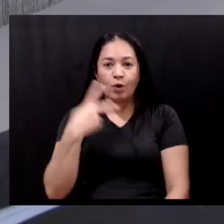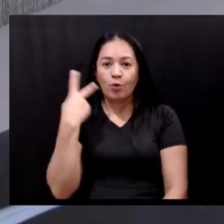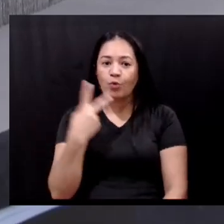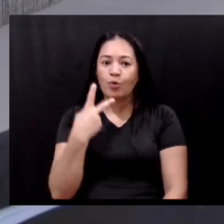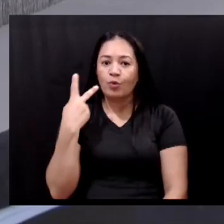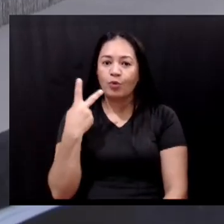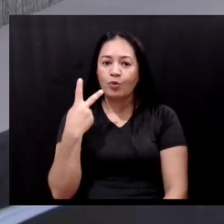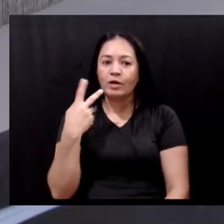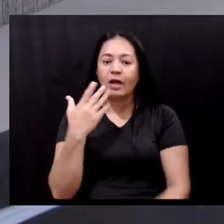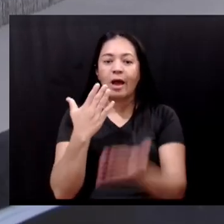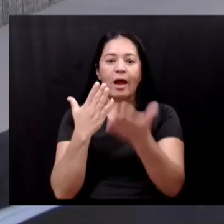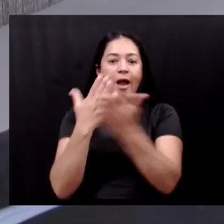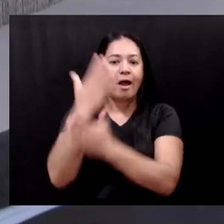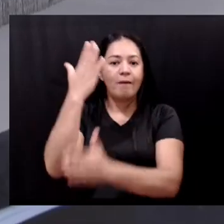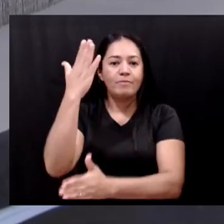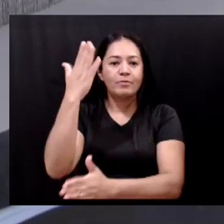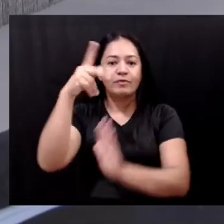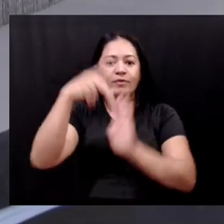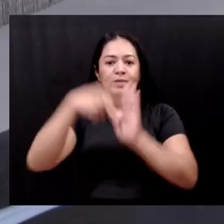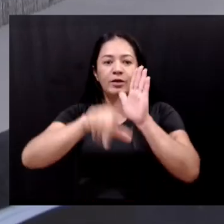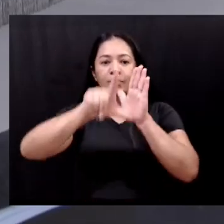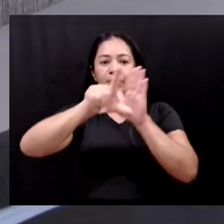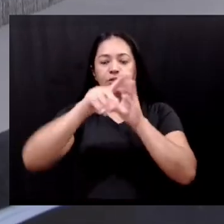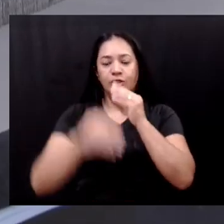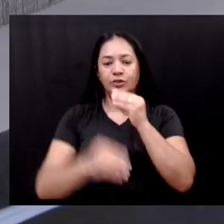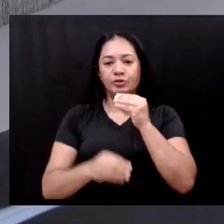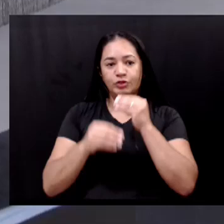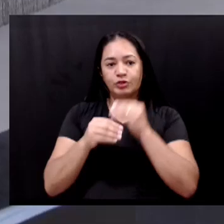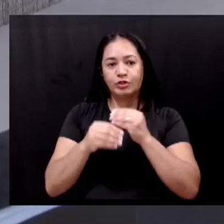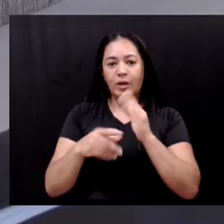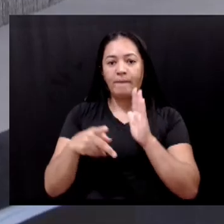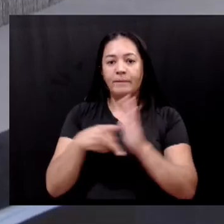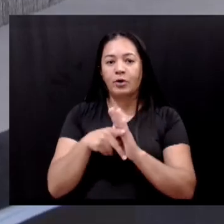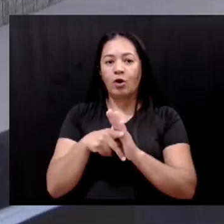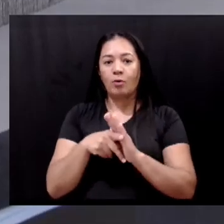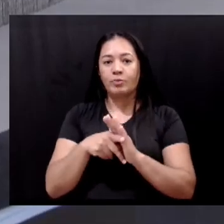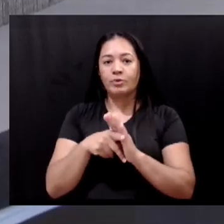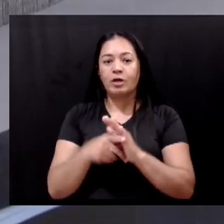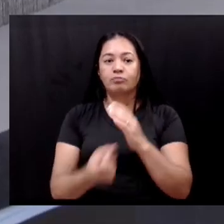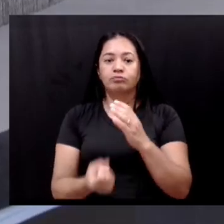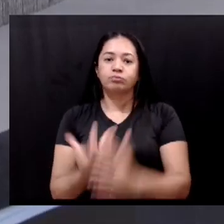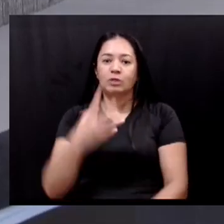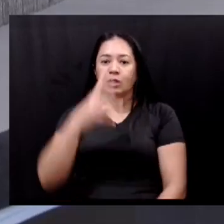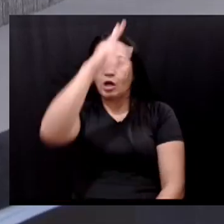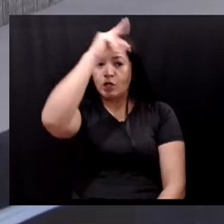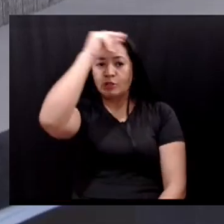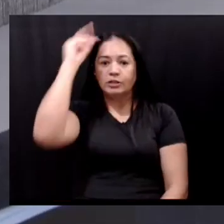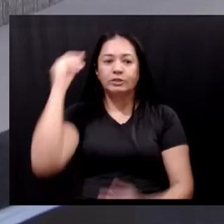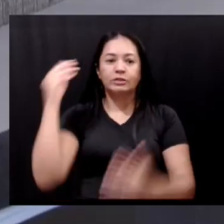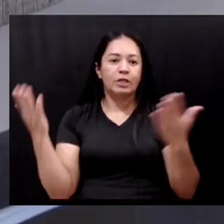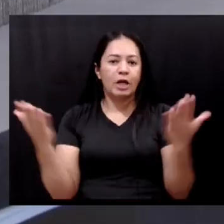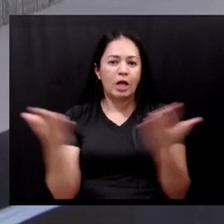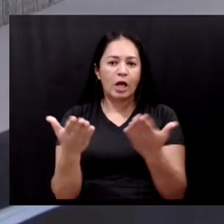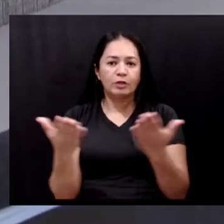o projeto de lei complementar de autoria do prefeito que atualiza e corrige uma lei